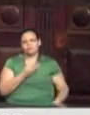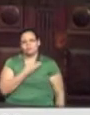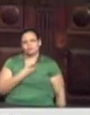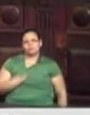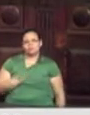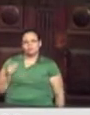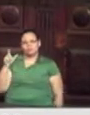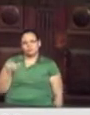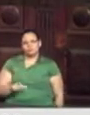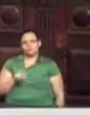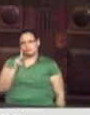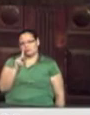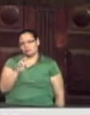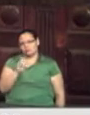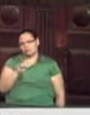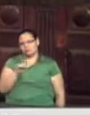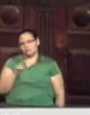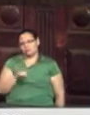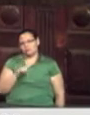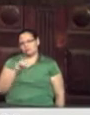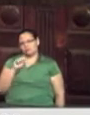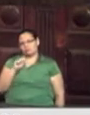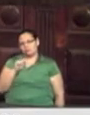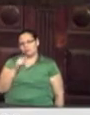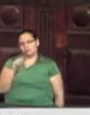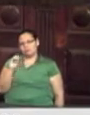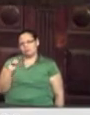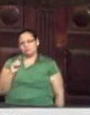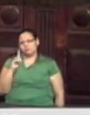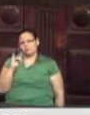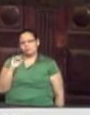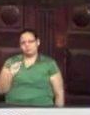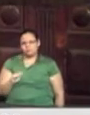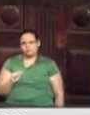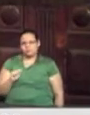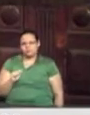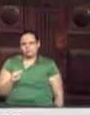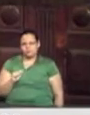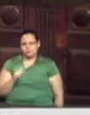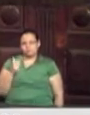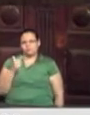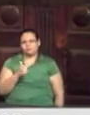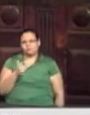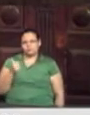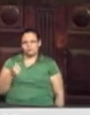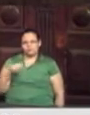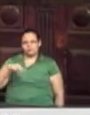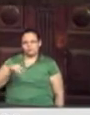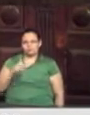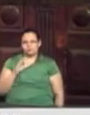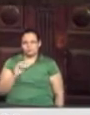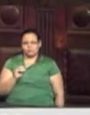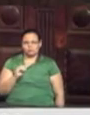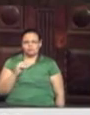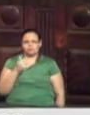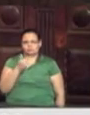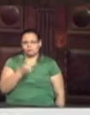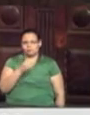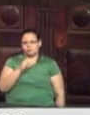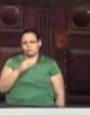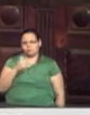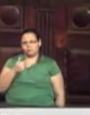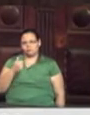governador Luiz Fernando Pezão. No dia 21 de março de